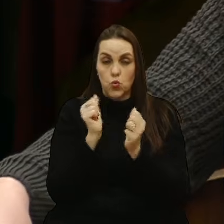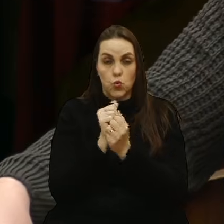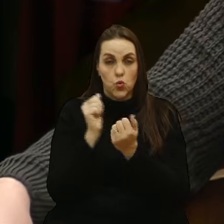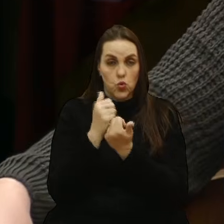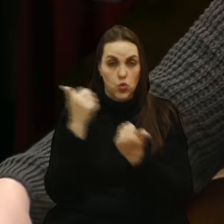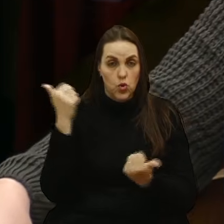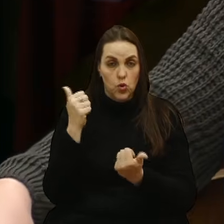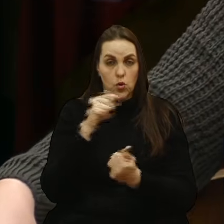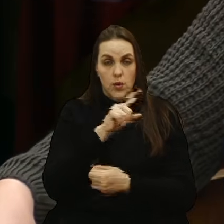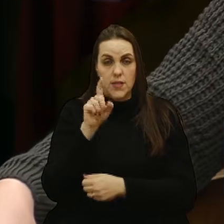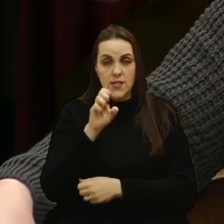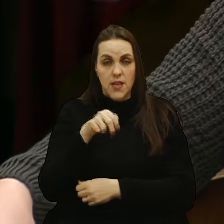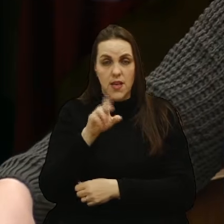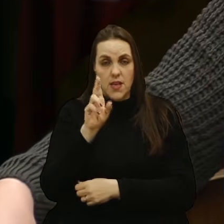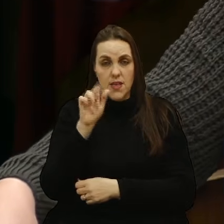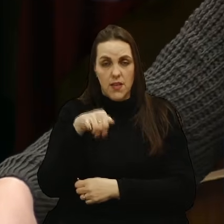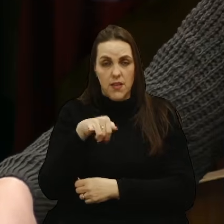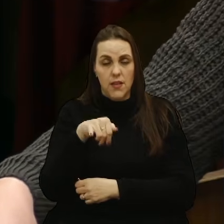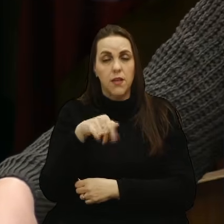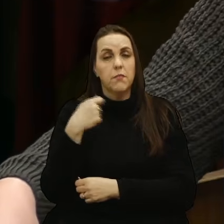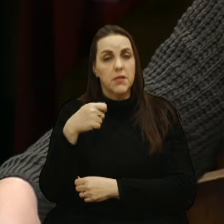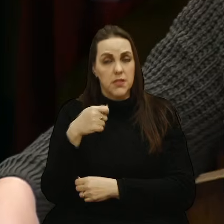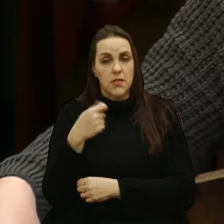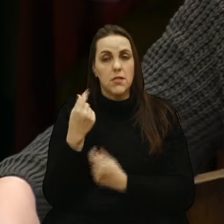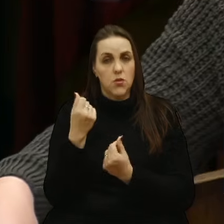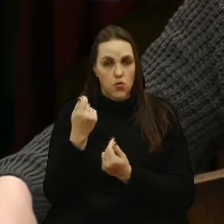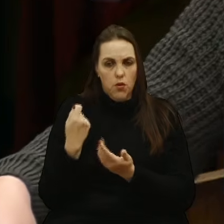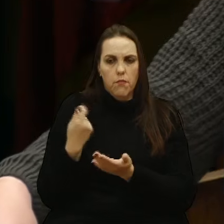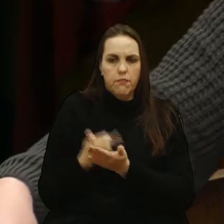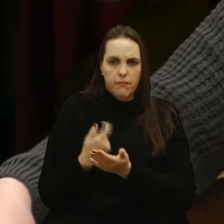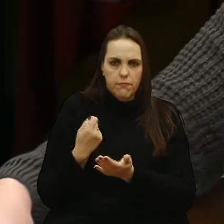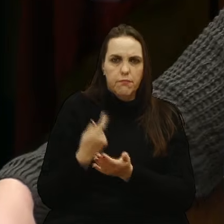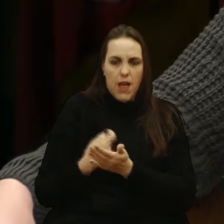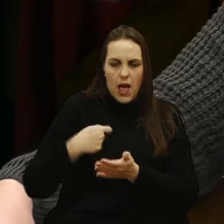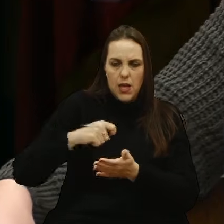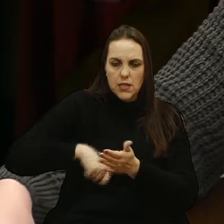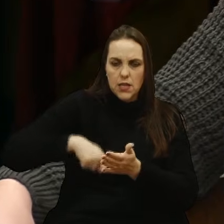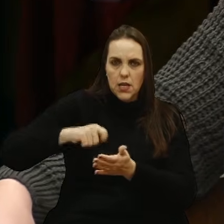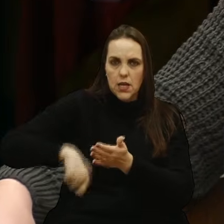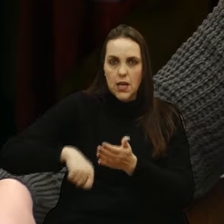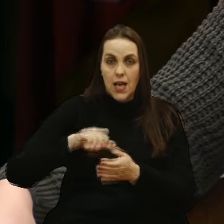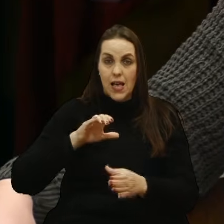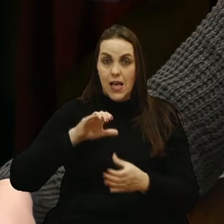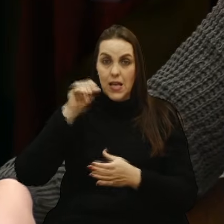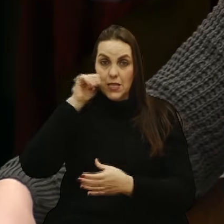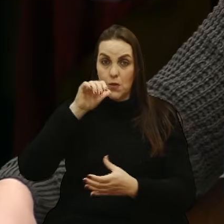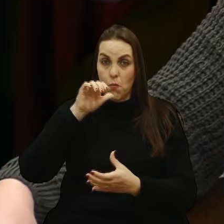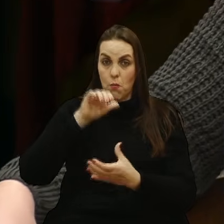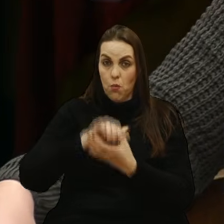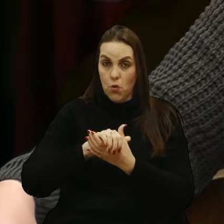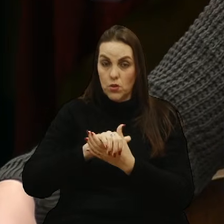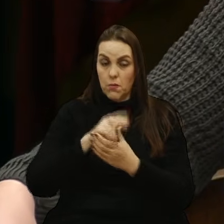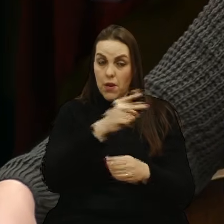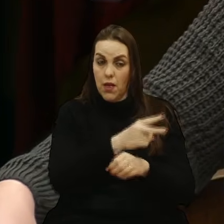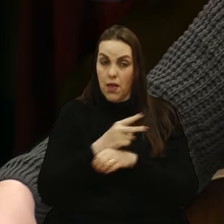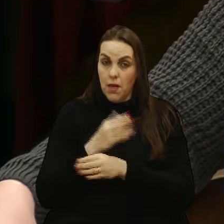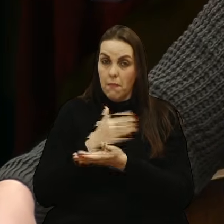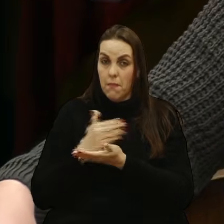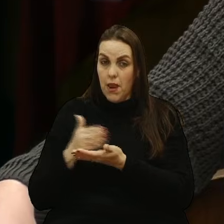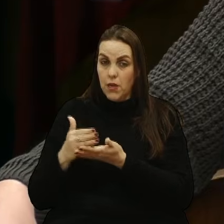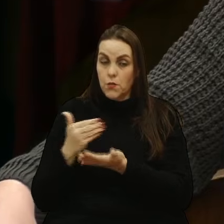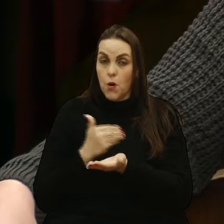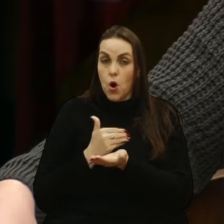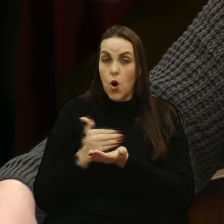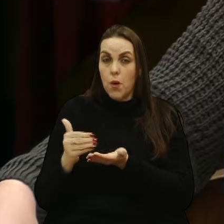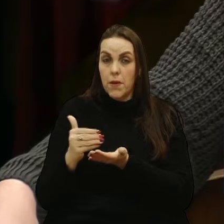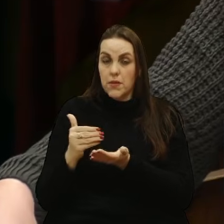que empenhorar seus capitais com a assinatura das suas esposas para fazer os primeiros empréstimos